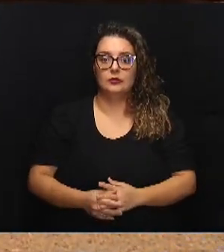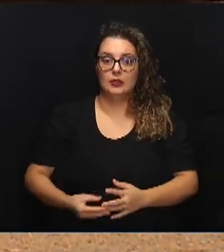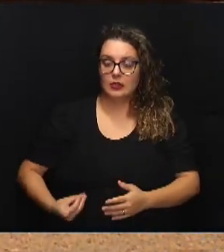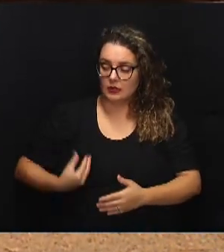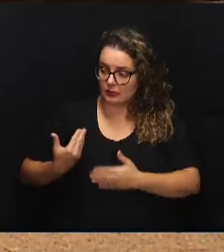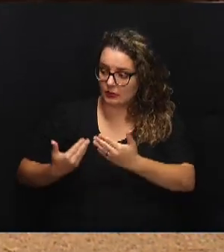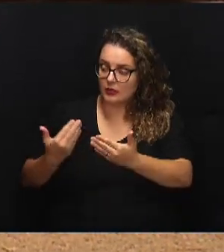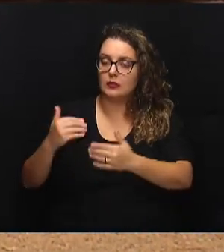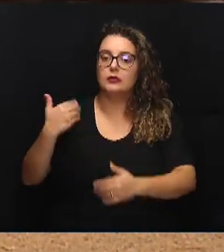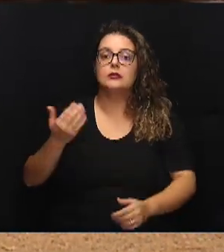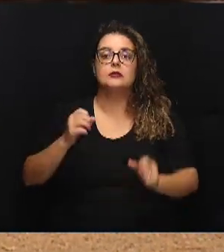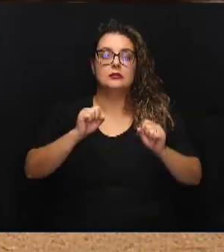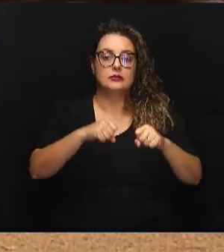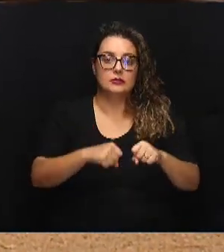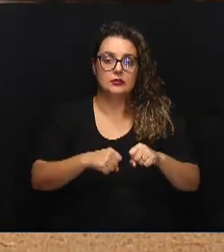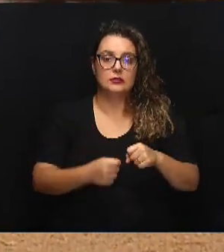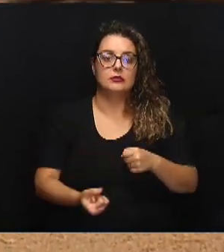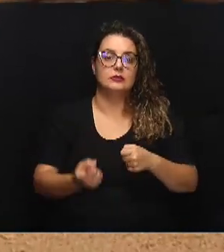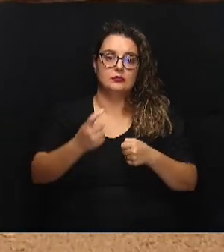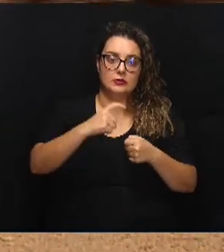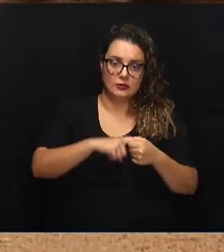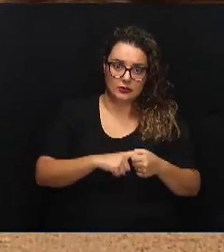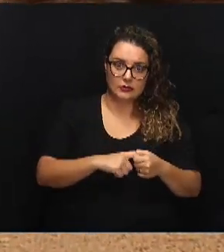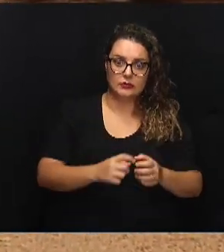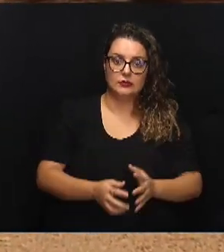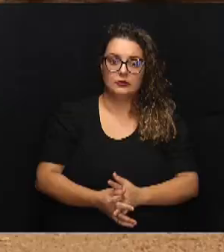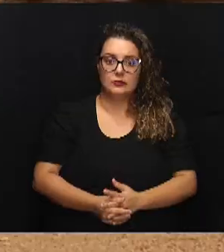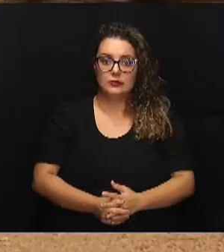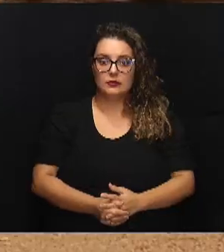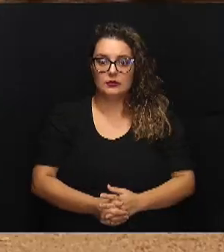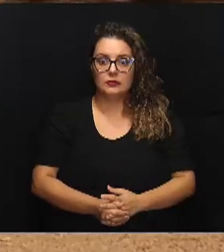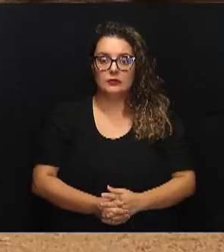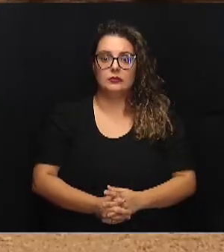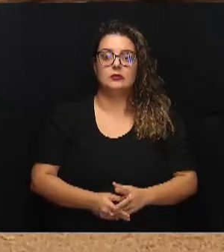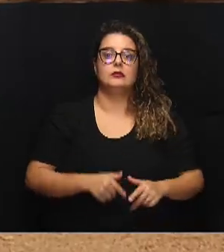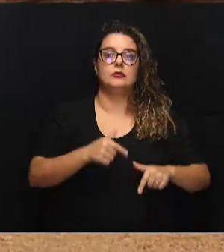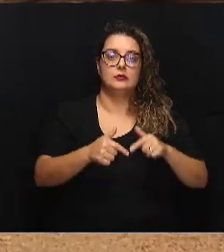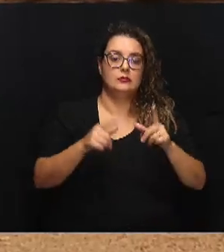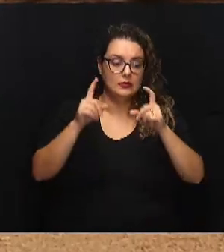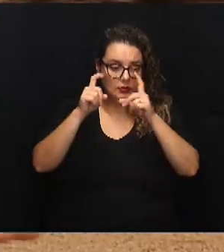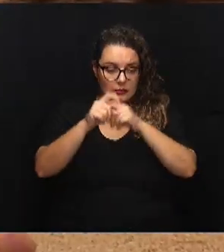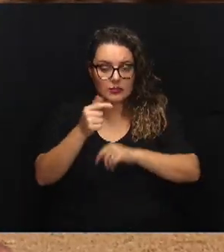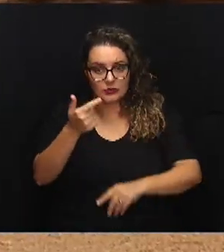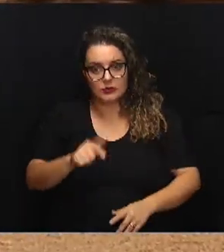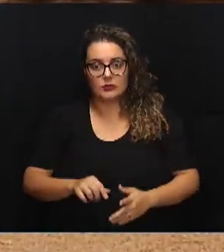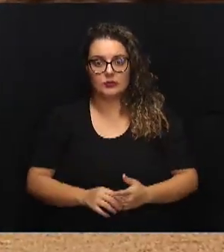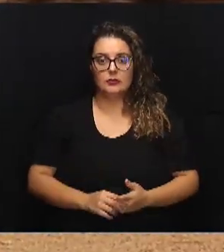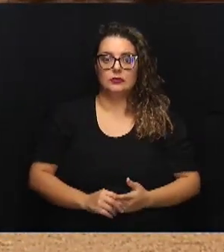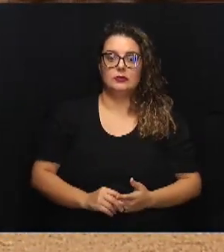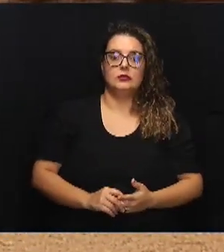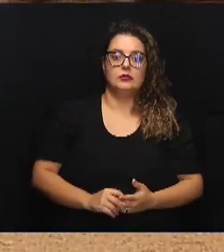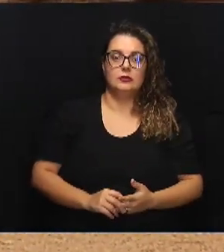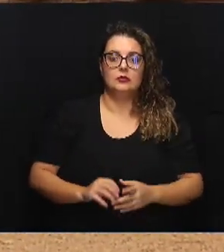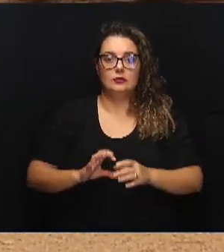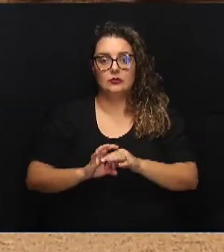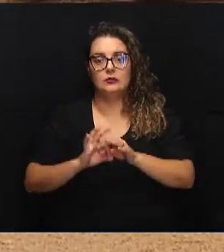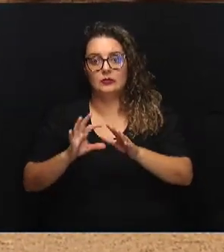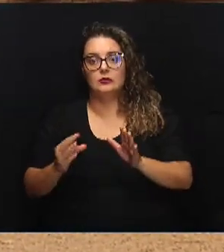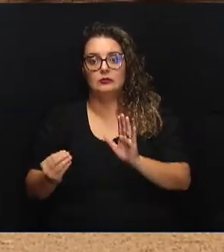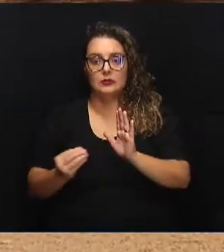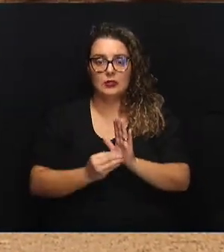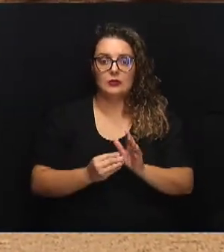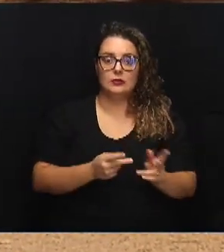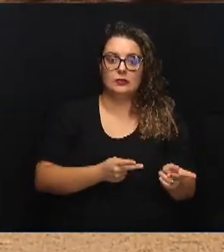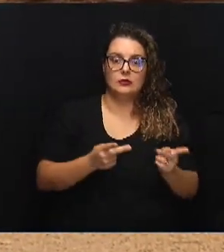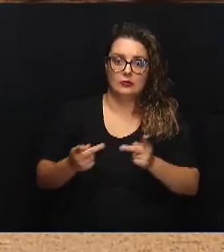fora. Isso. Depois ele retorna, trabalhamos as dificuldades novamente, e é liberado para a última visita